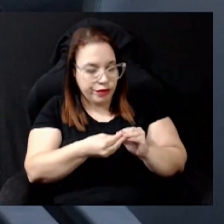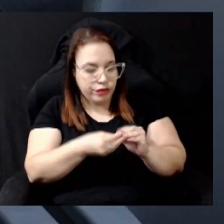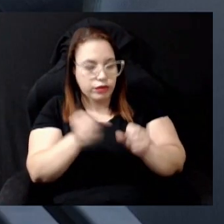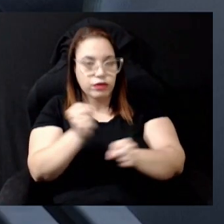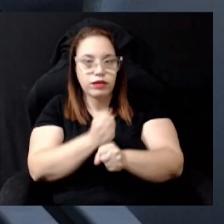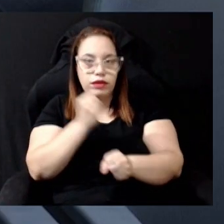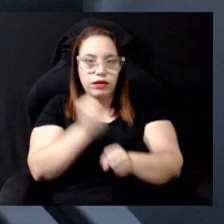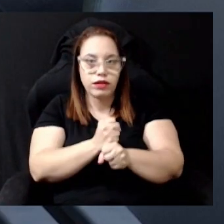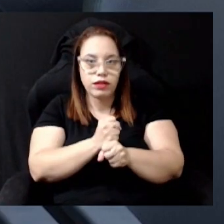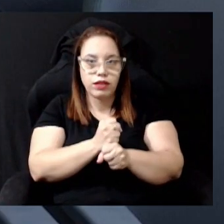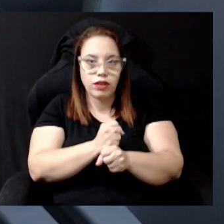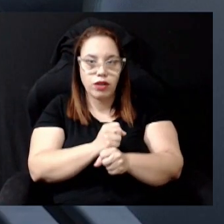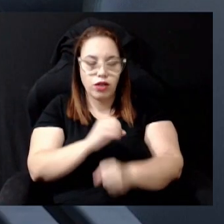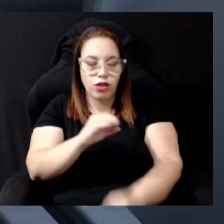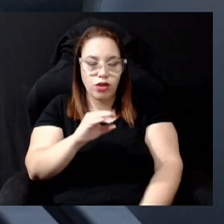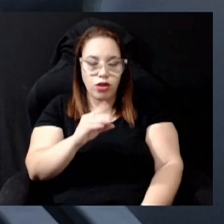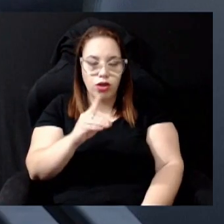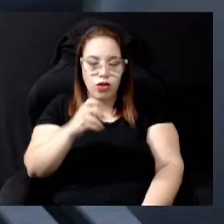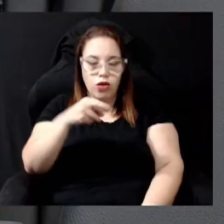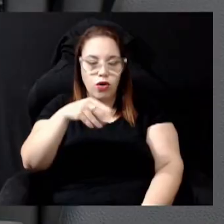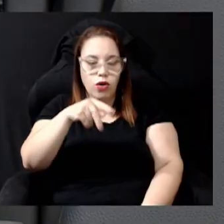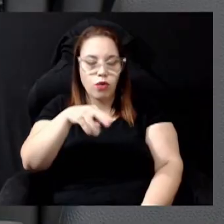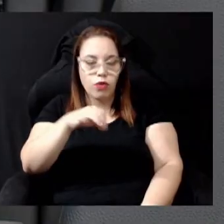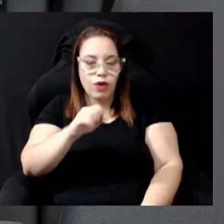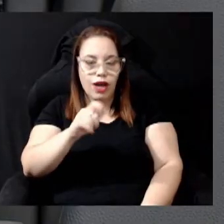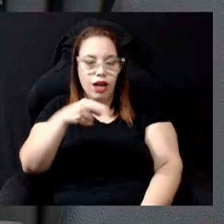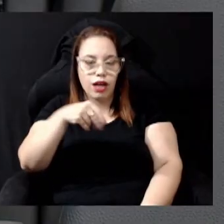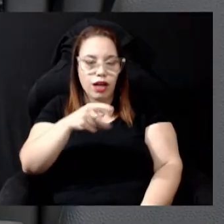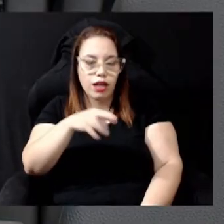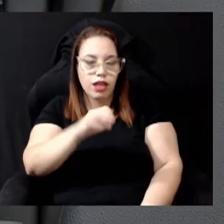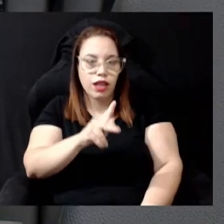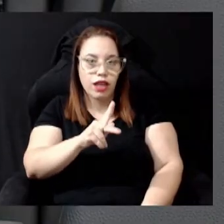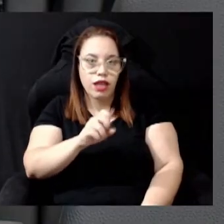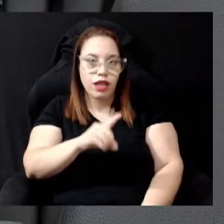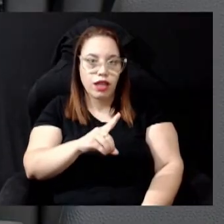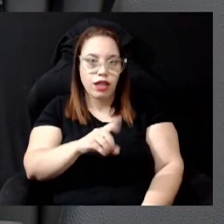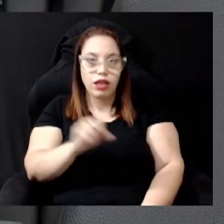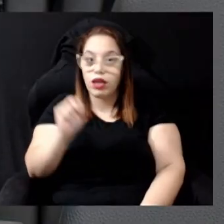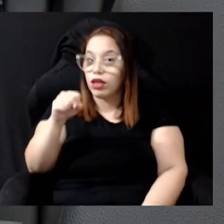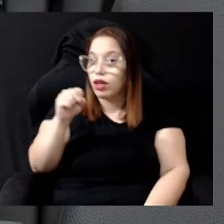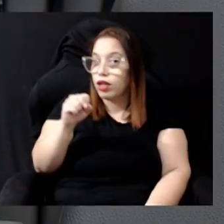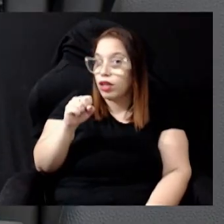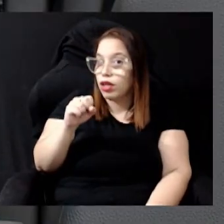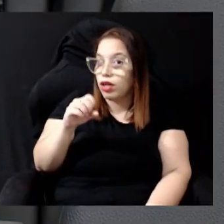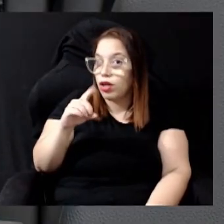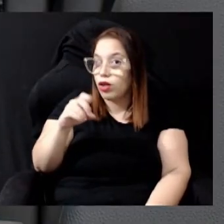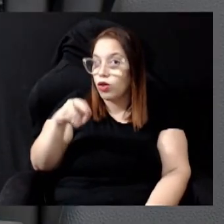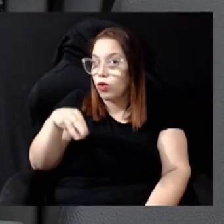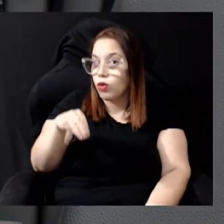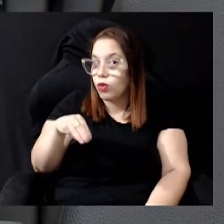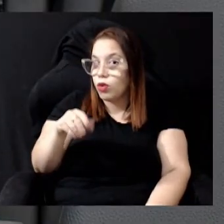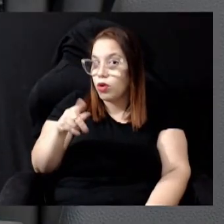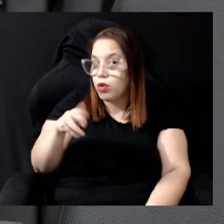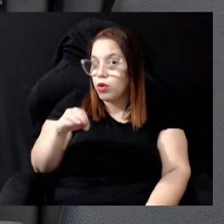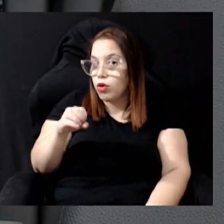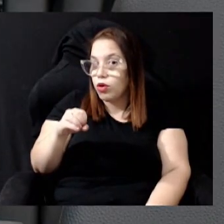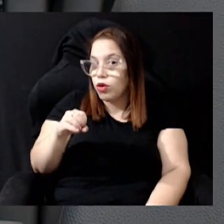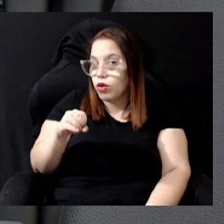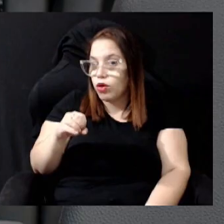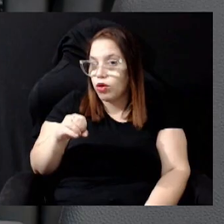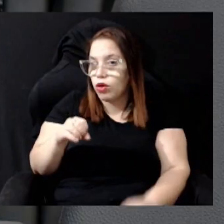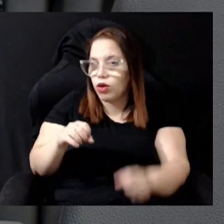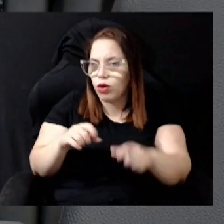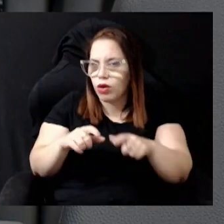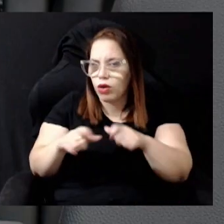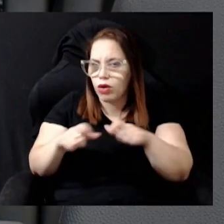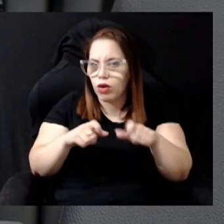Bosco, Instituto Allan Kardec. Sim, o Instituto nós destinamos para aquisição de computadores, eles têm um programa